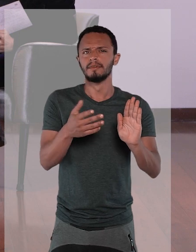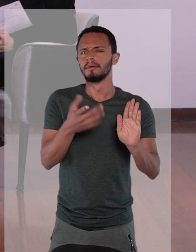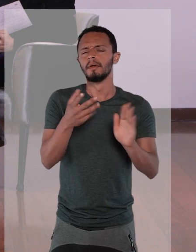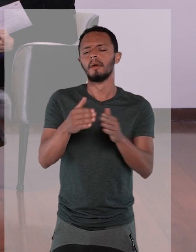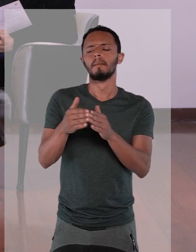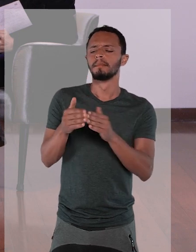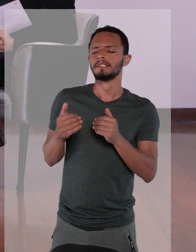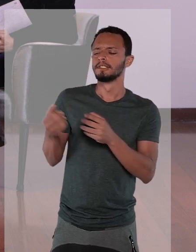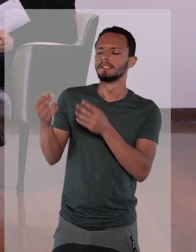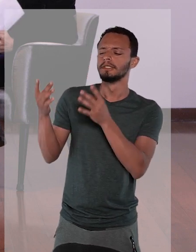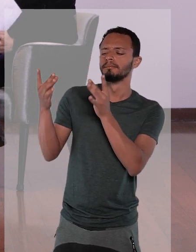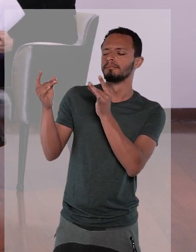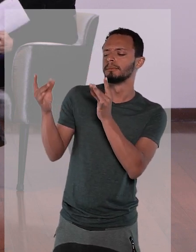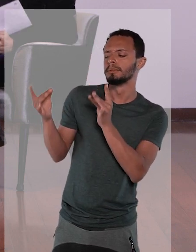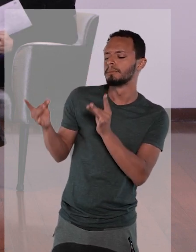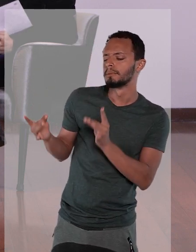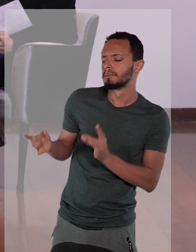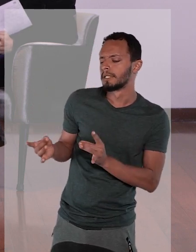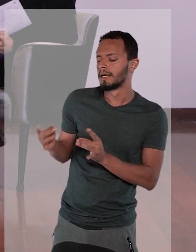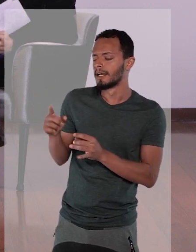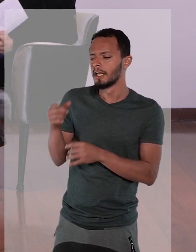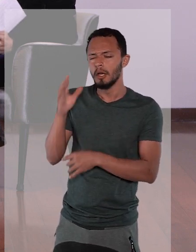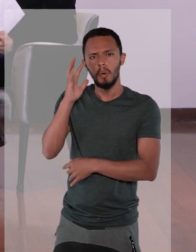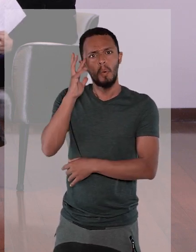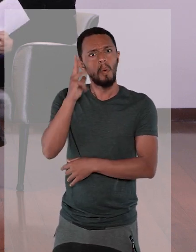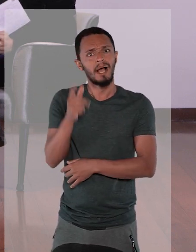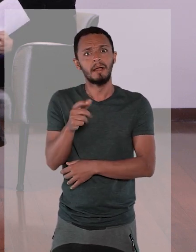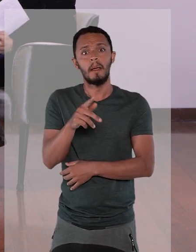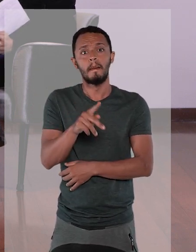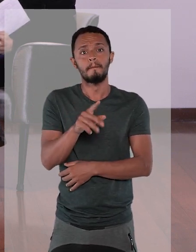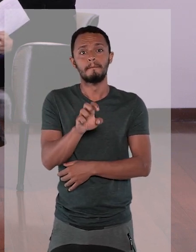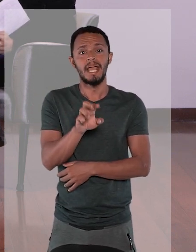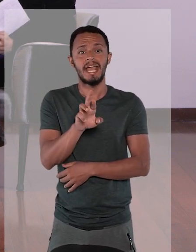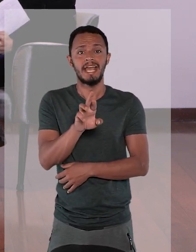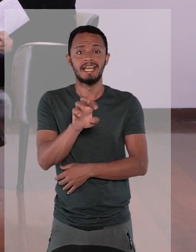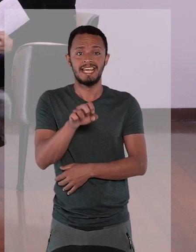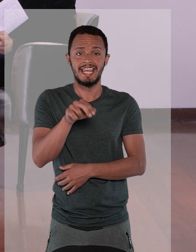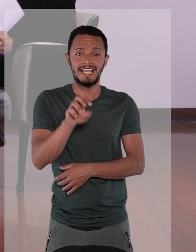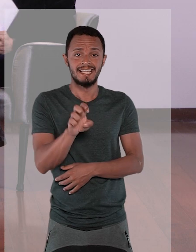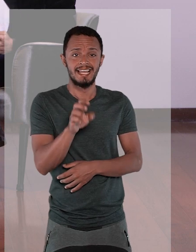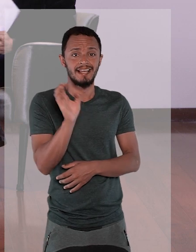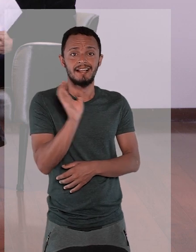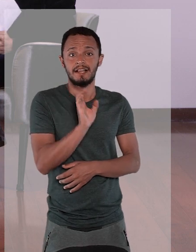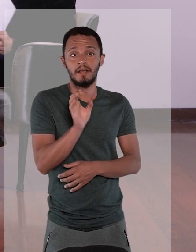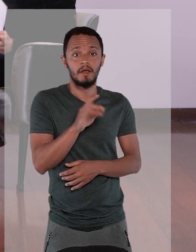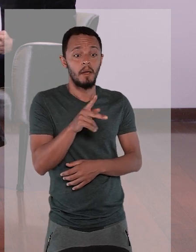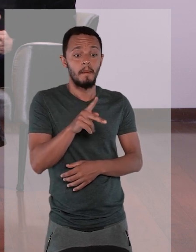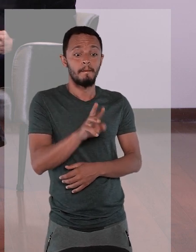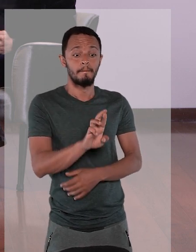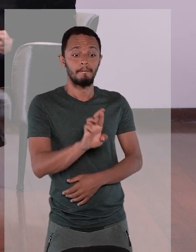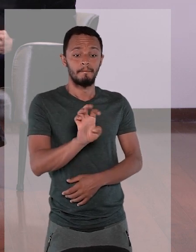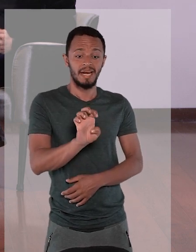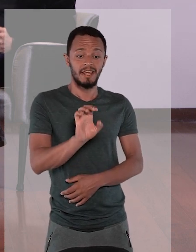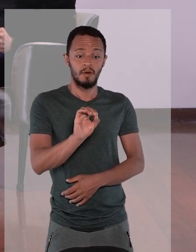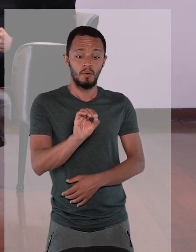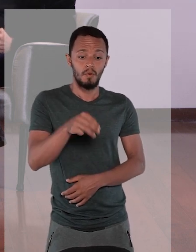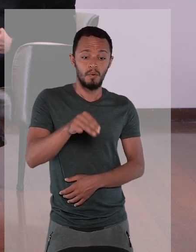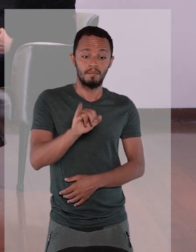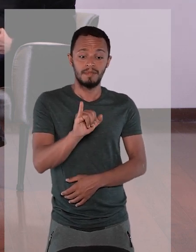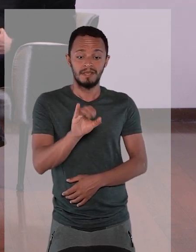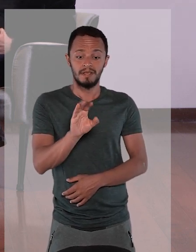que já nasceu perene, né? Porque ele faz uma... É pré-ômicron. Né? Faz